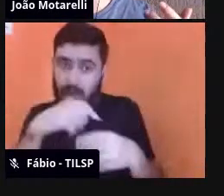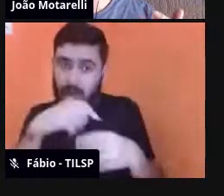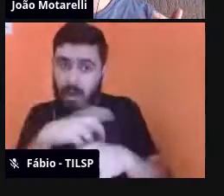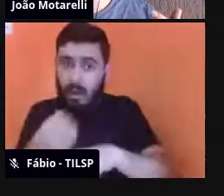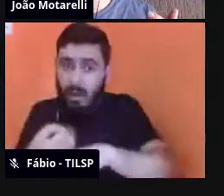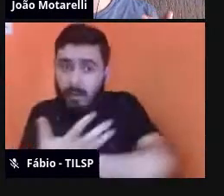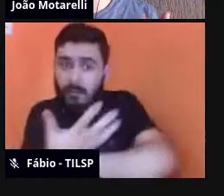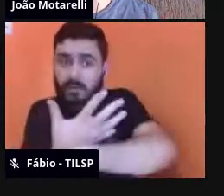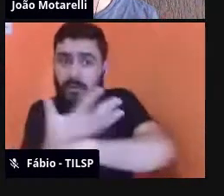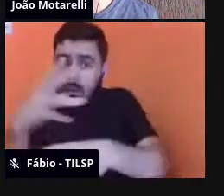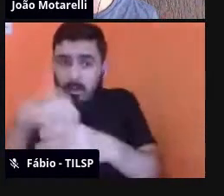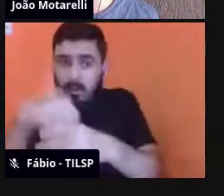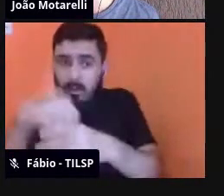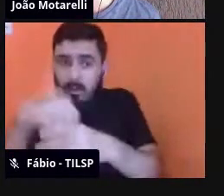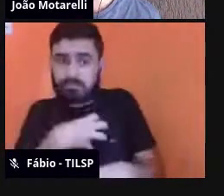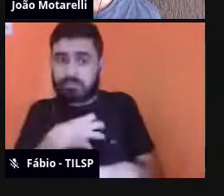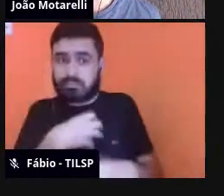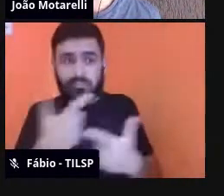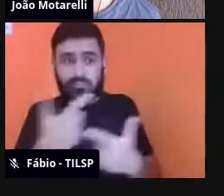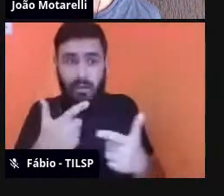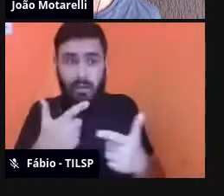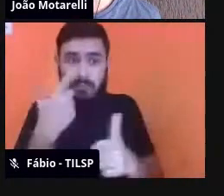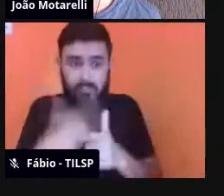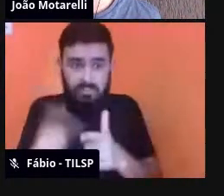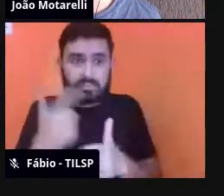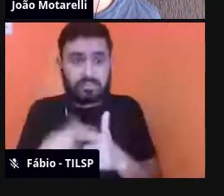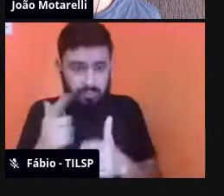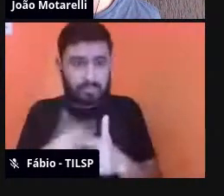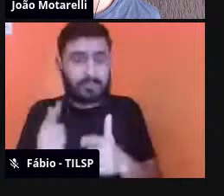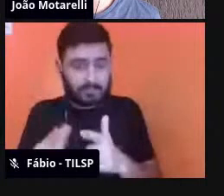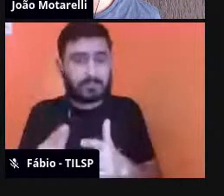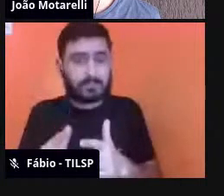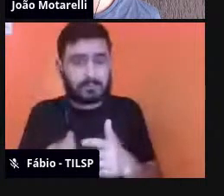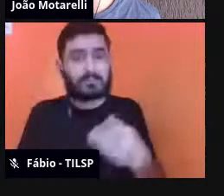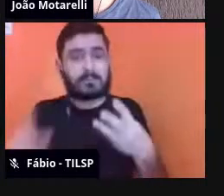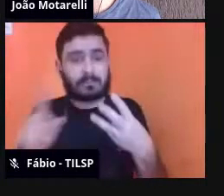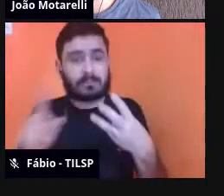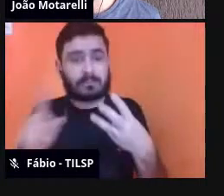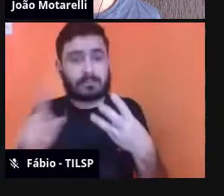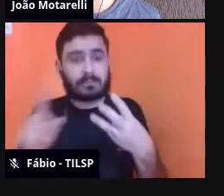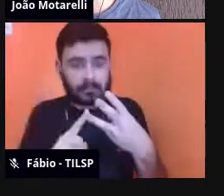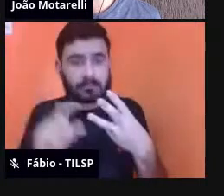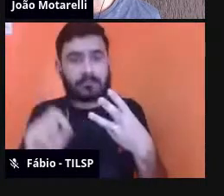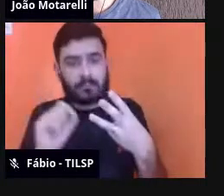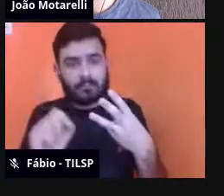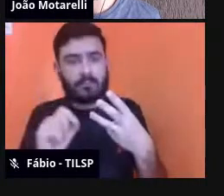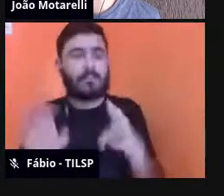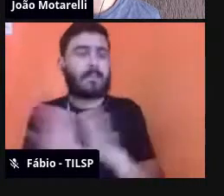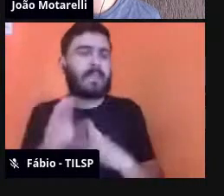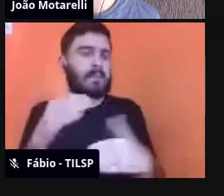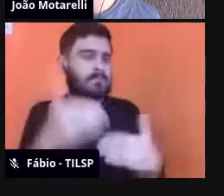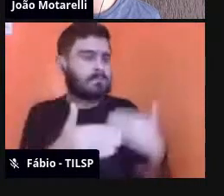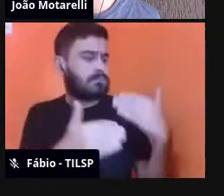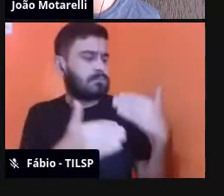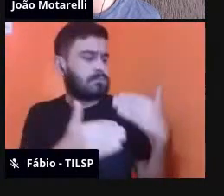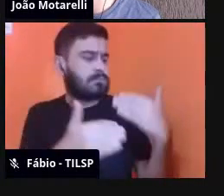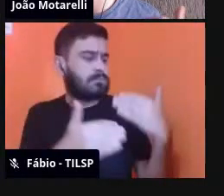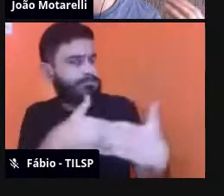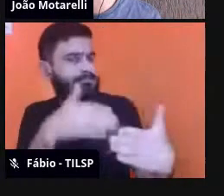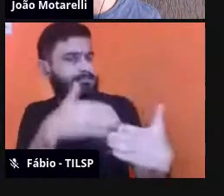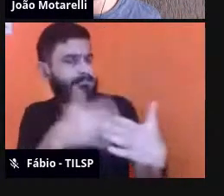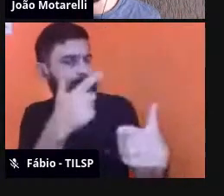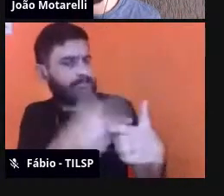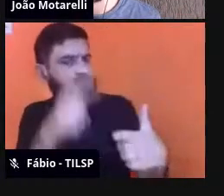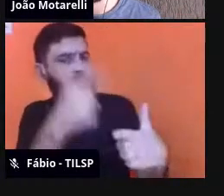extremamente importante nesse processo. E o 3, as restrições aumentam ao longo do prazo, do tempo, e podem vir a incluir a eliminação